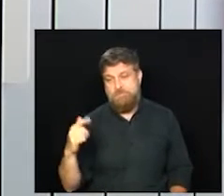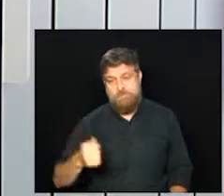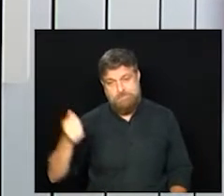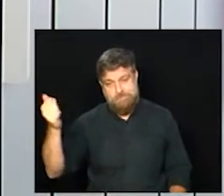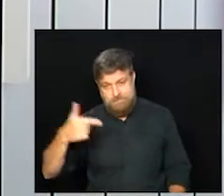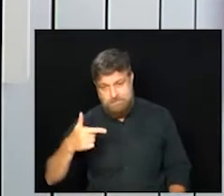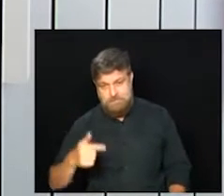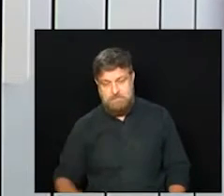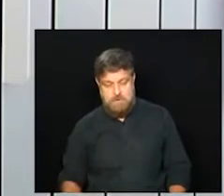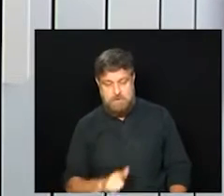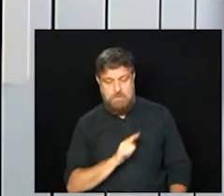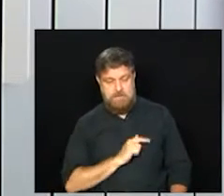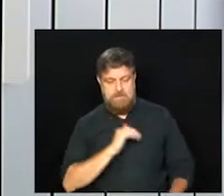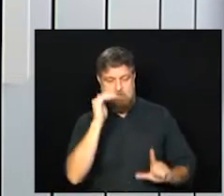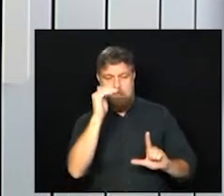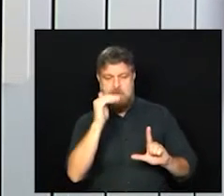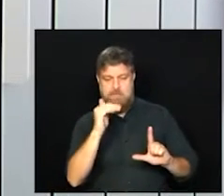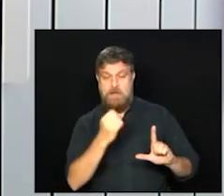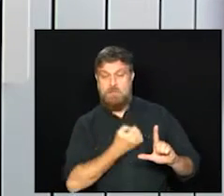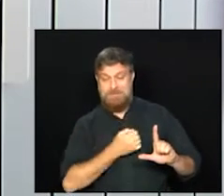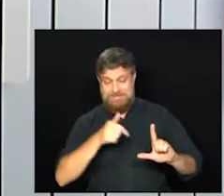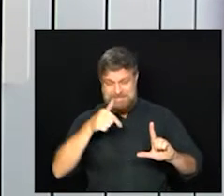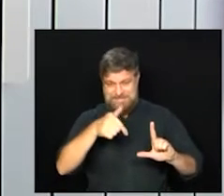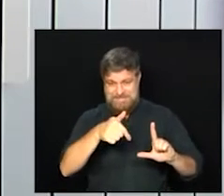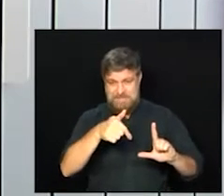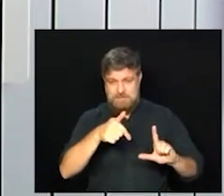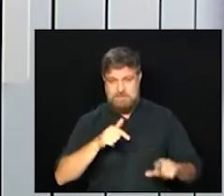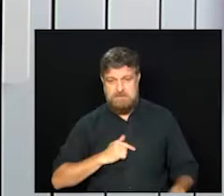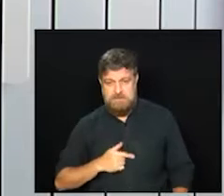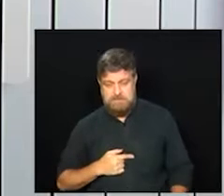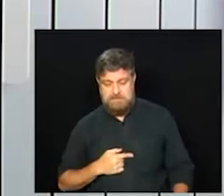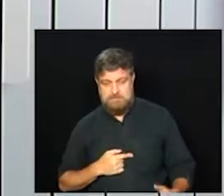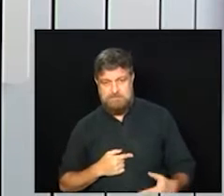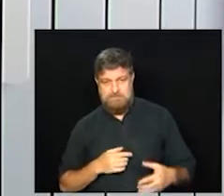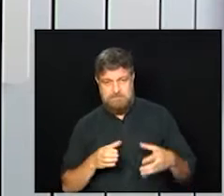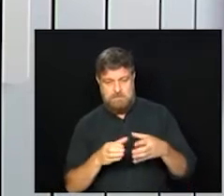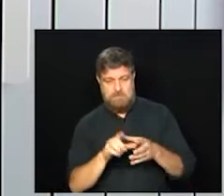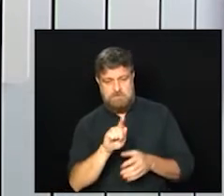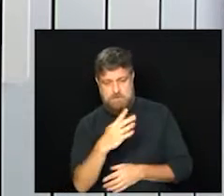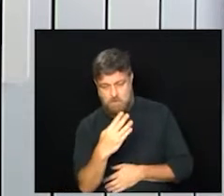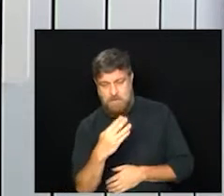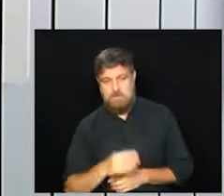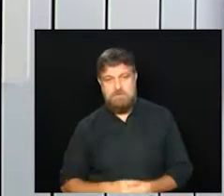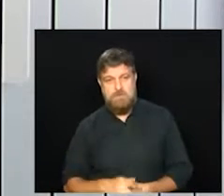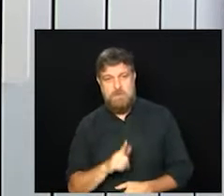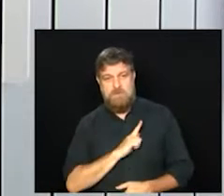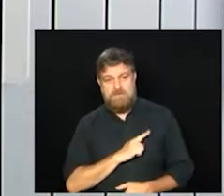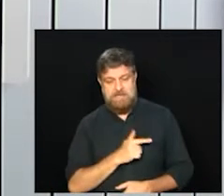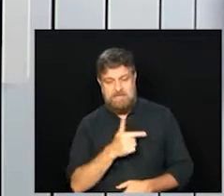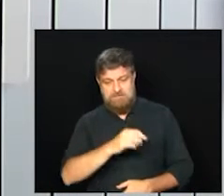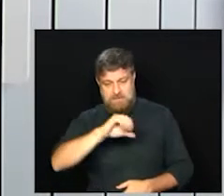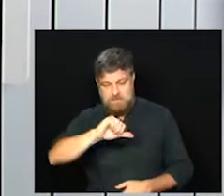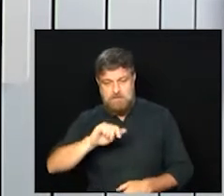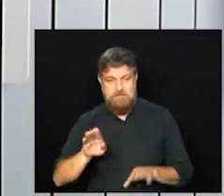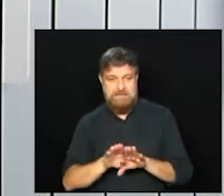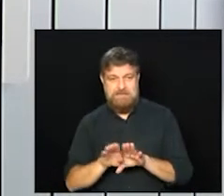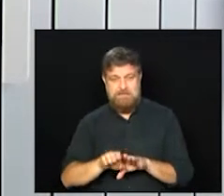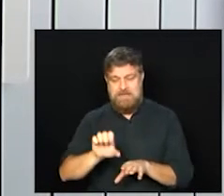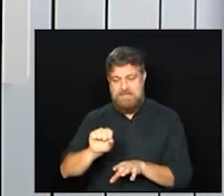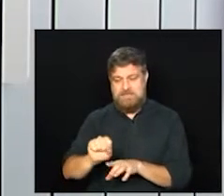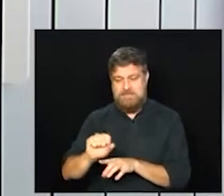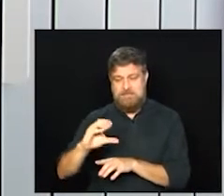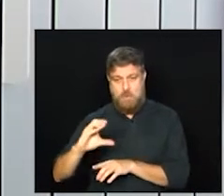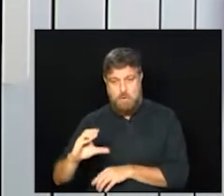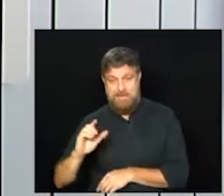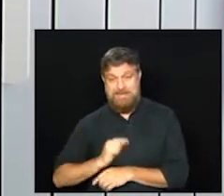na 7ª colocação, só que a 1 ponto do G4. O Guarani tem 29 pontos, o Sampaio Correia, 4º